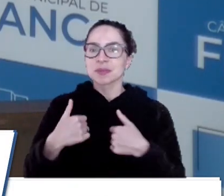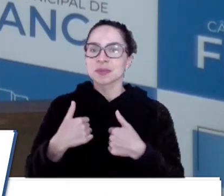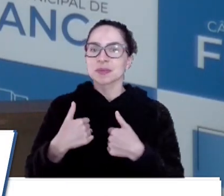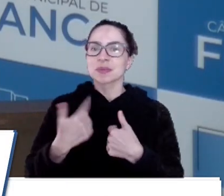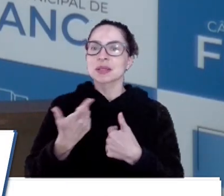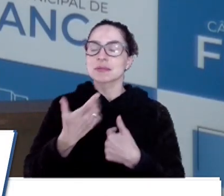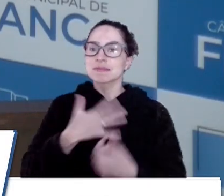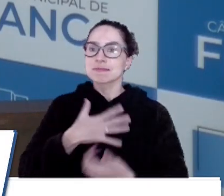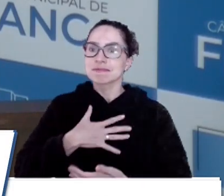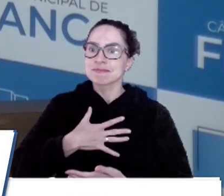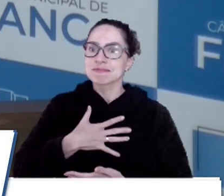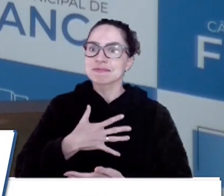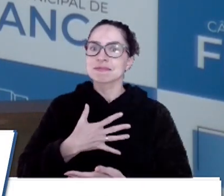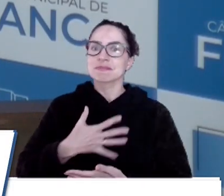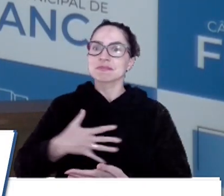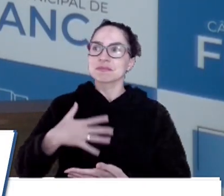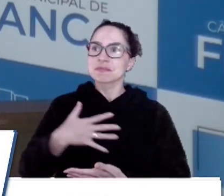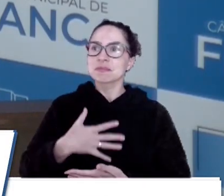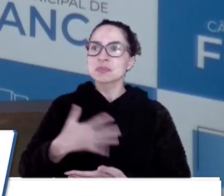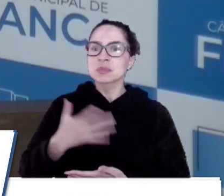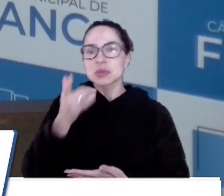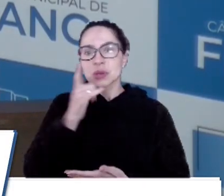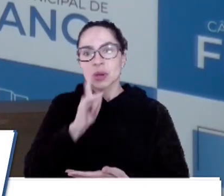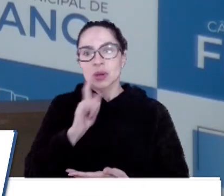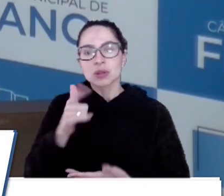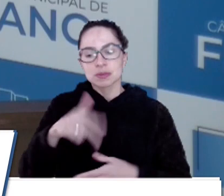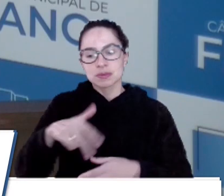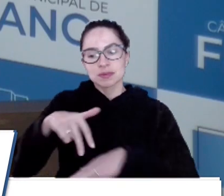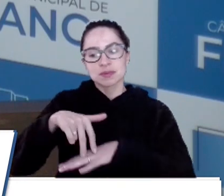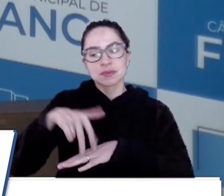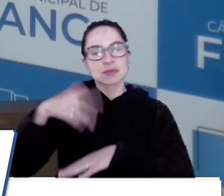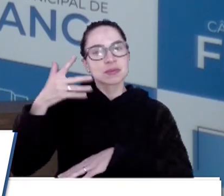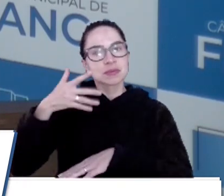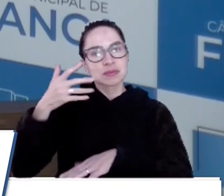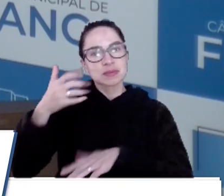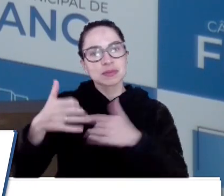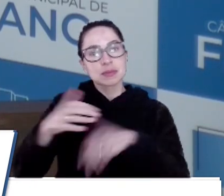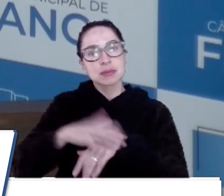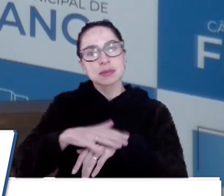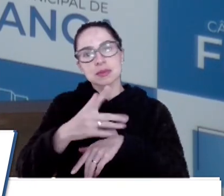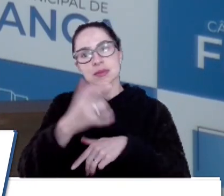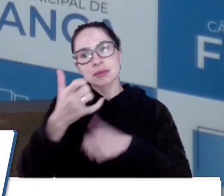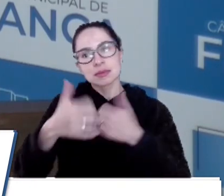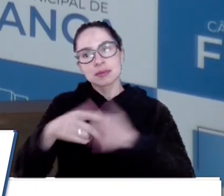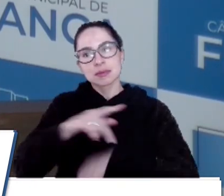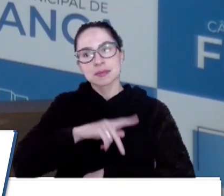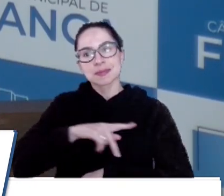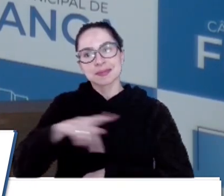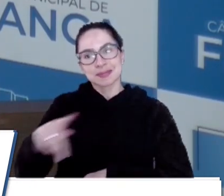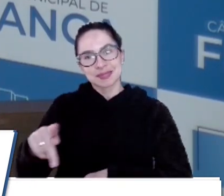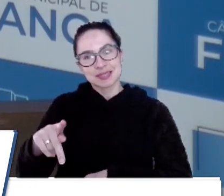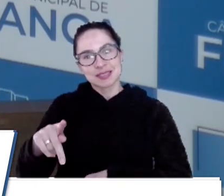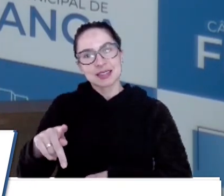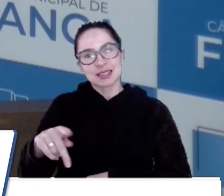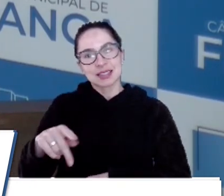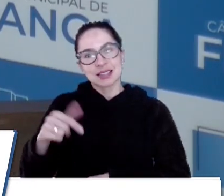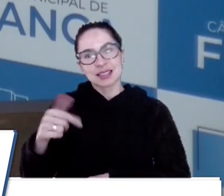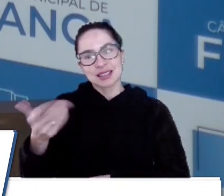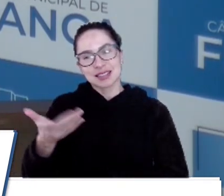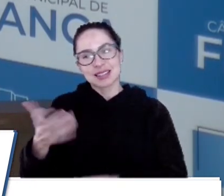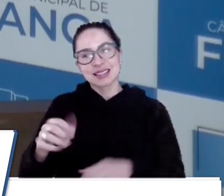privilégio poder estar utilizando a tribuna enquanto a senhora preside aí como presidente, né? Como presidente da